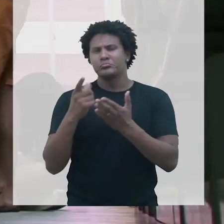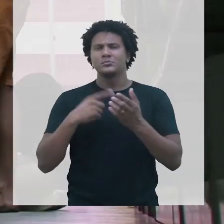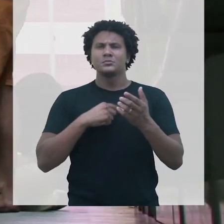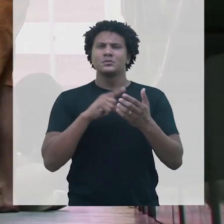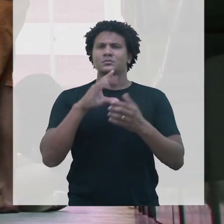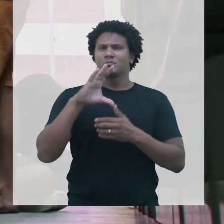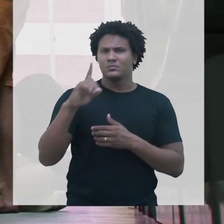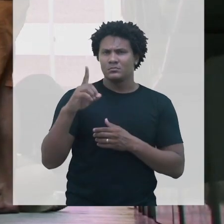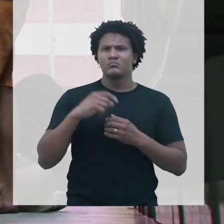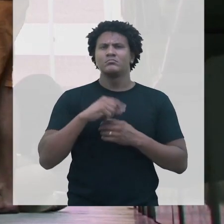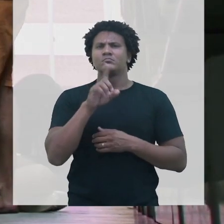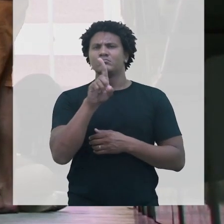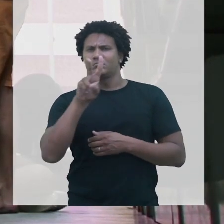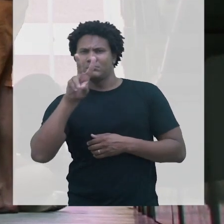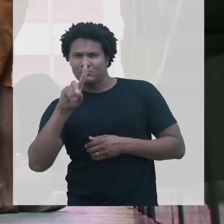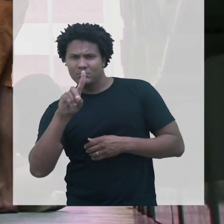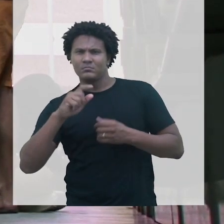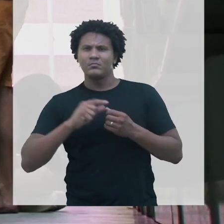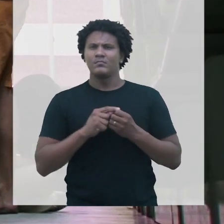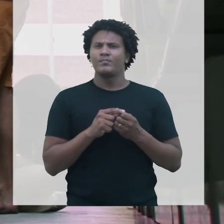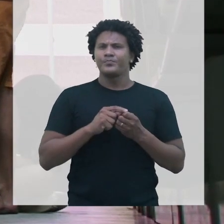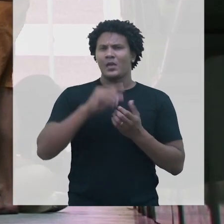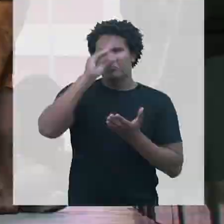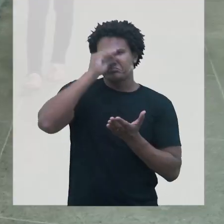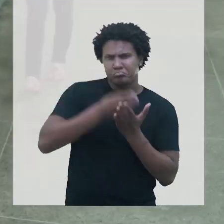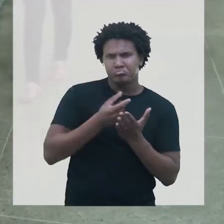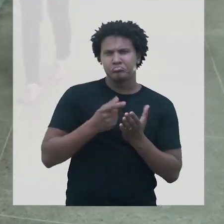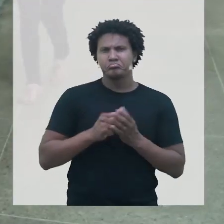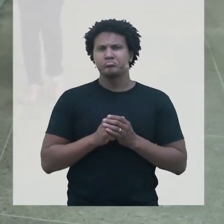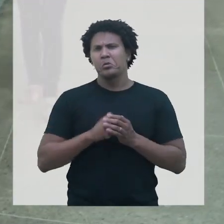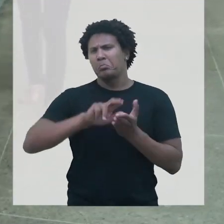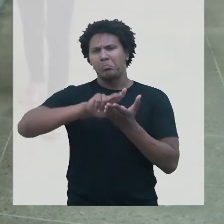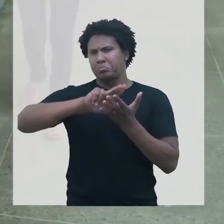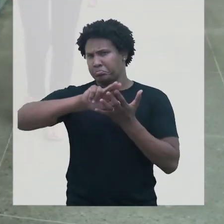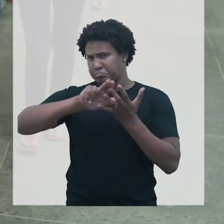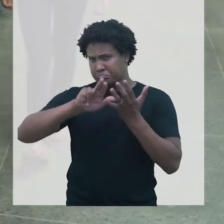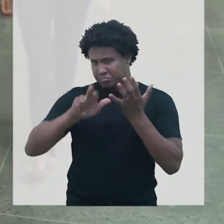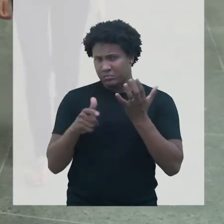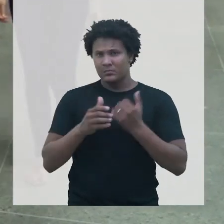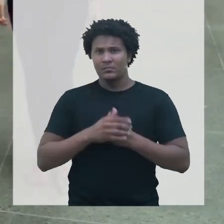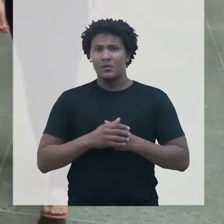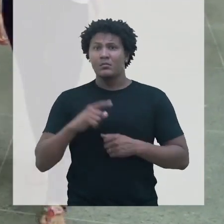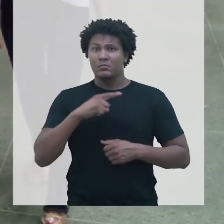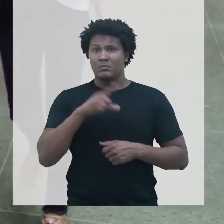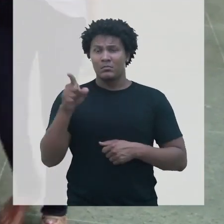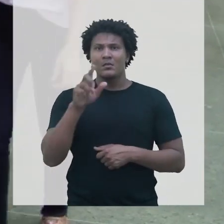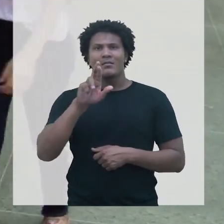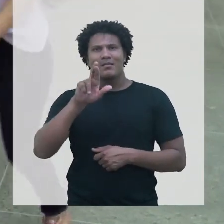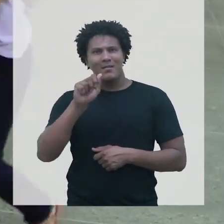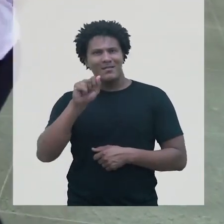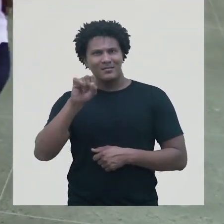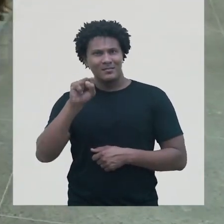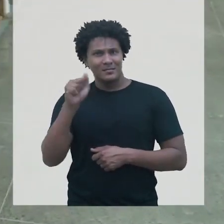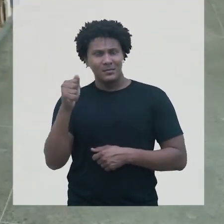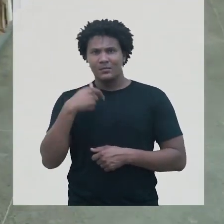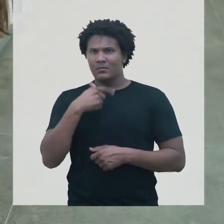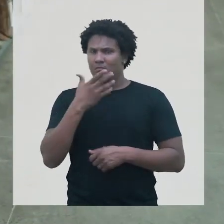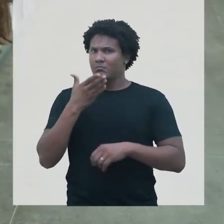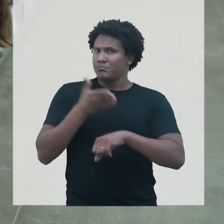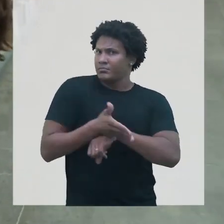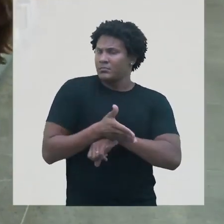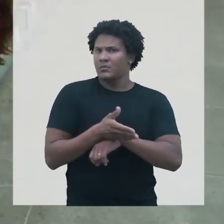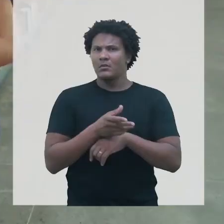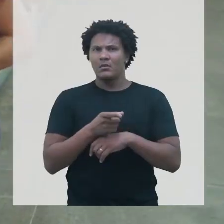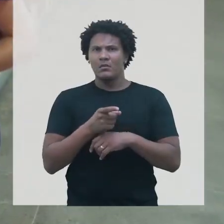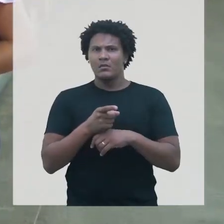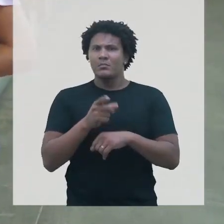livros, além de periódicos, CDs, DVDs, monografias, dissertações e teses. A Raíssa, que acaba de chegar